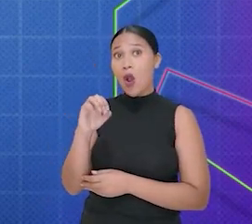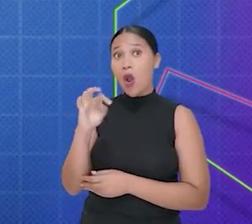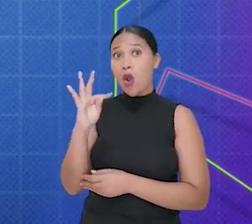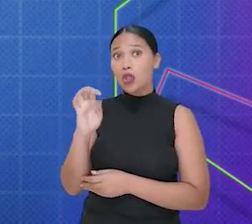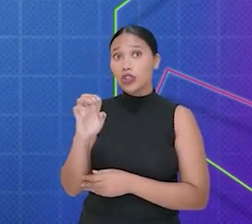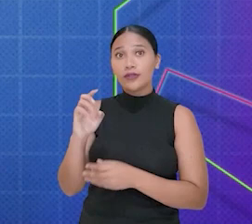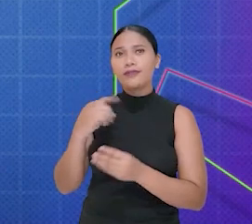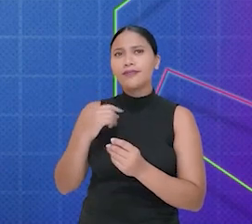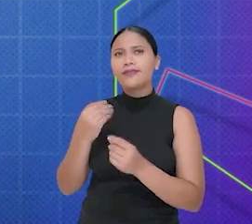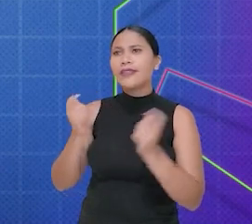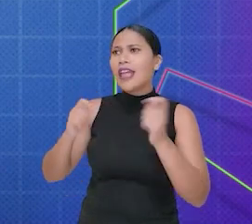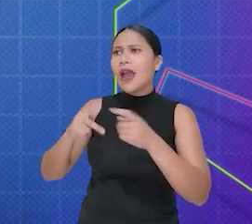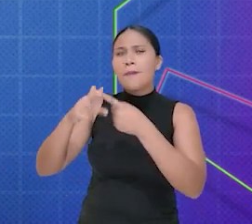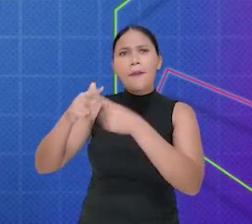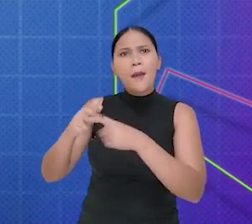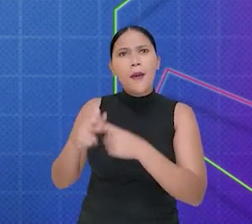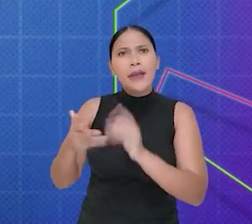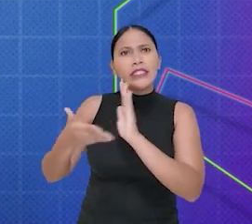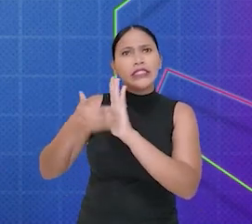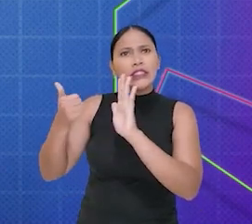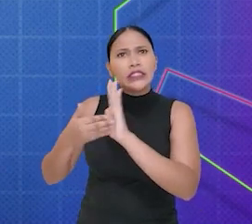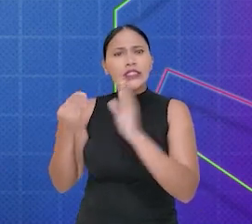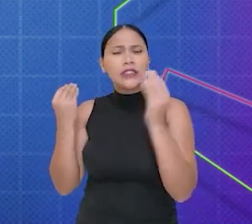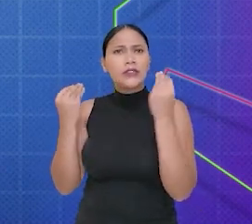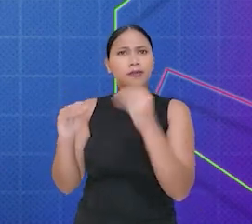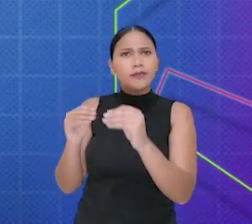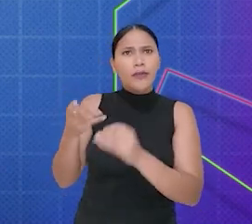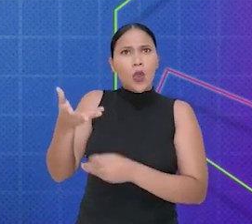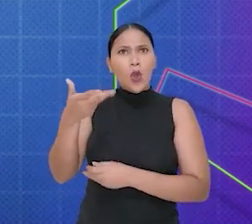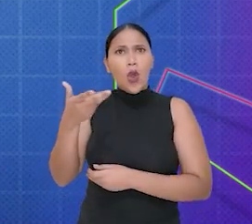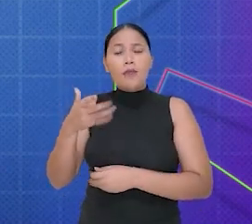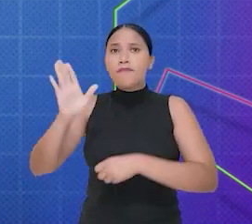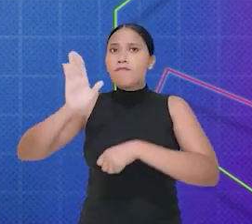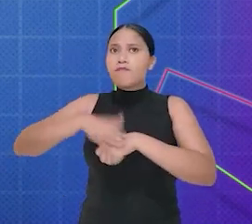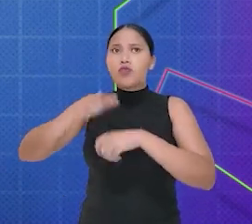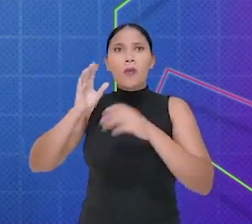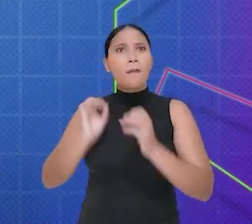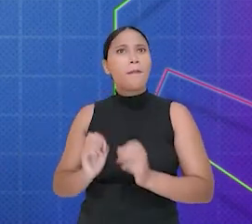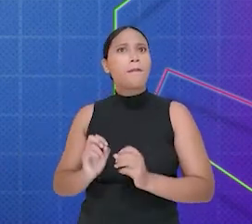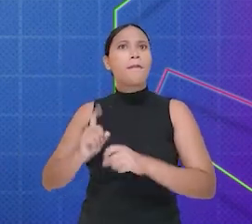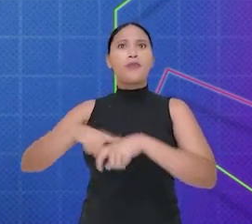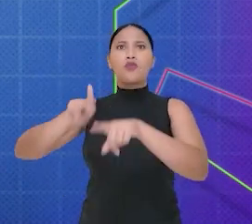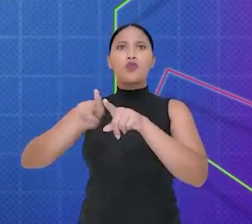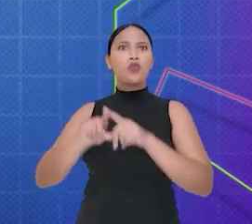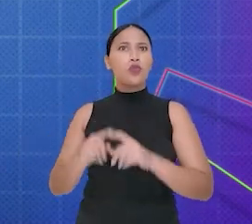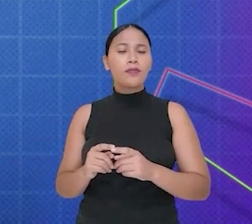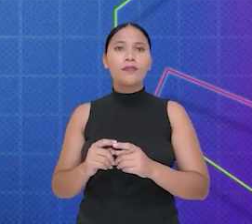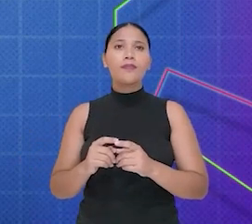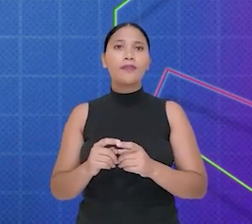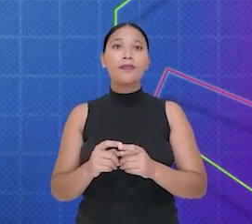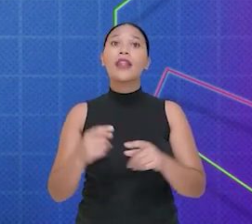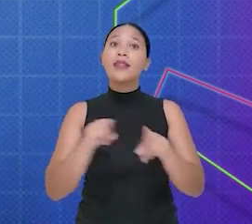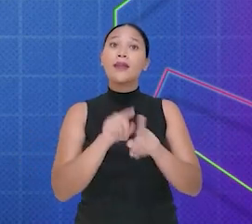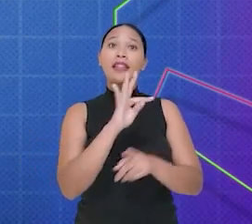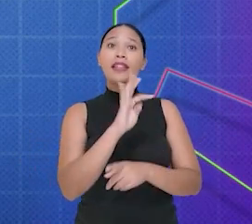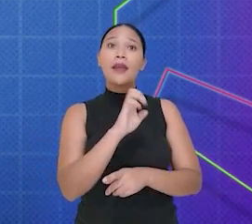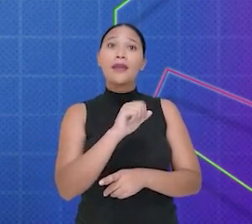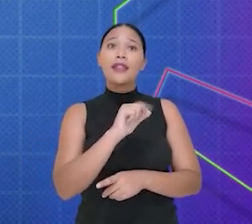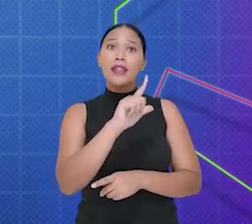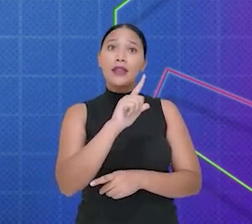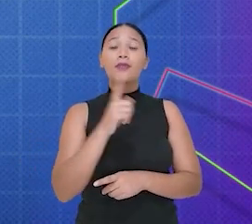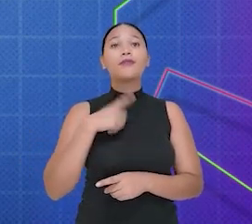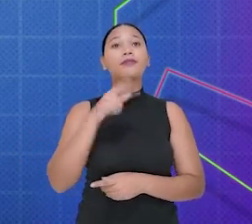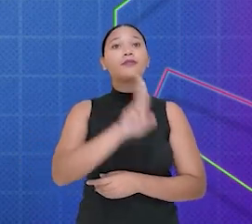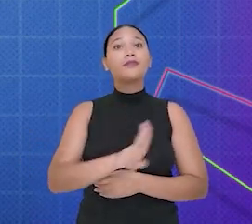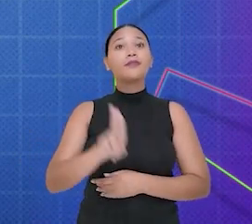uma ferramenta que permite instalar, atualizar e remover programas no sistema de forma automatizada. O terminal pode